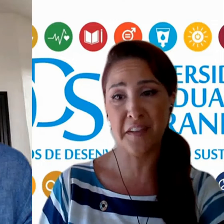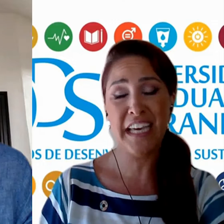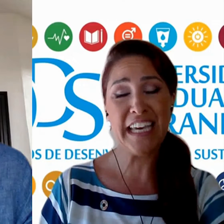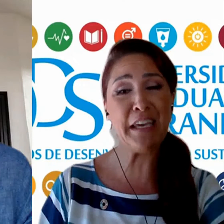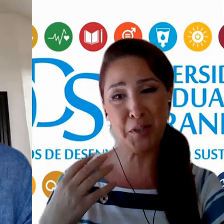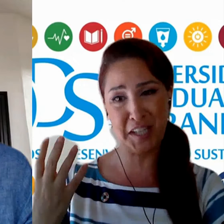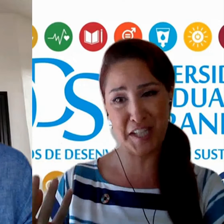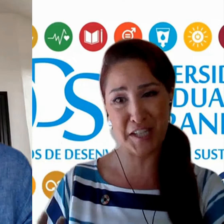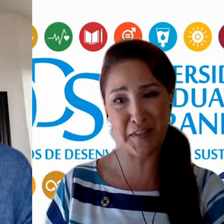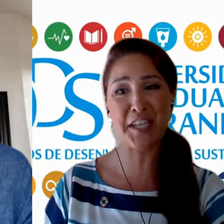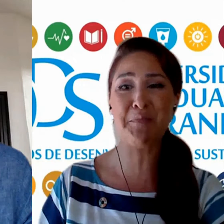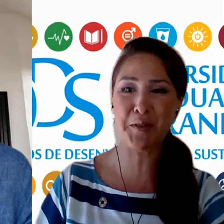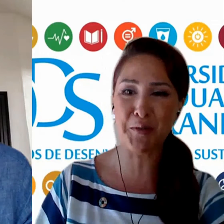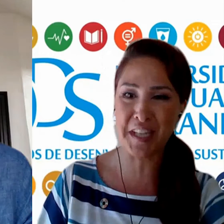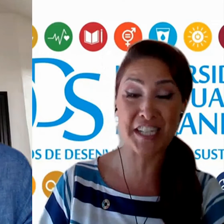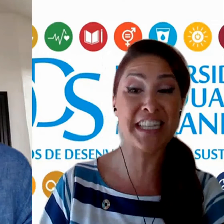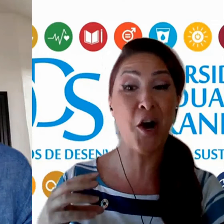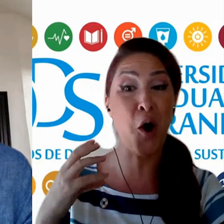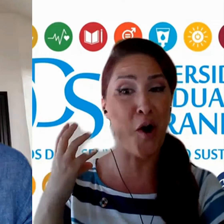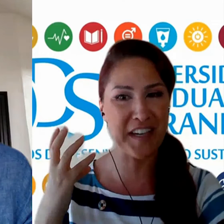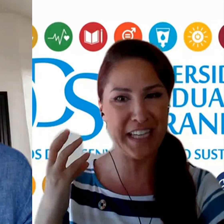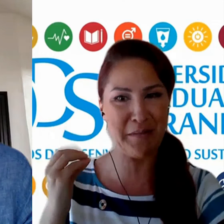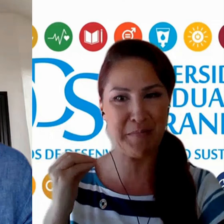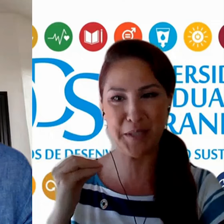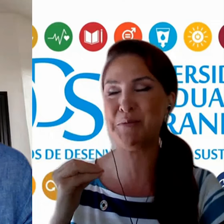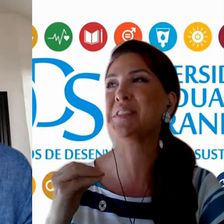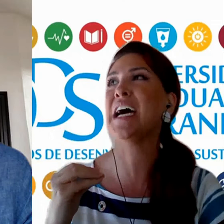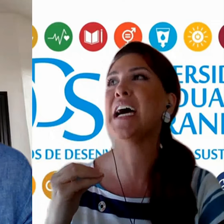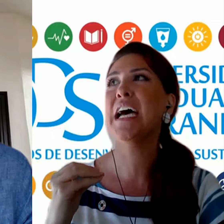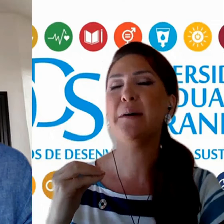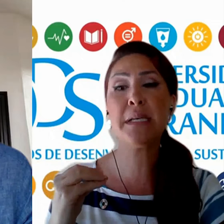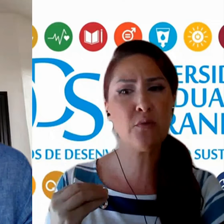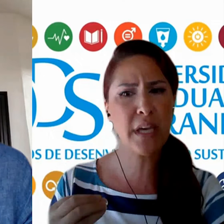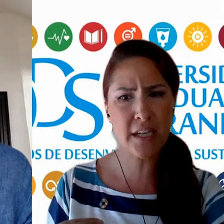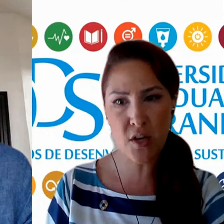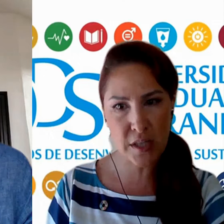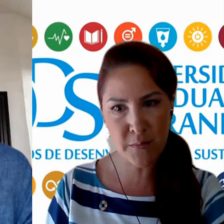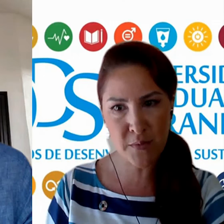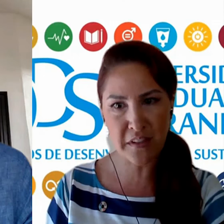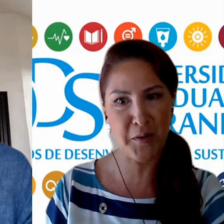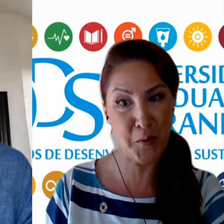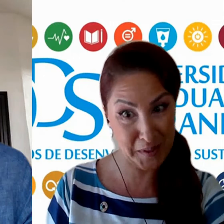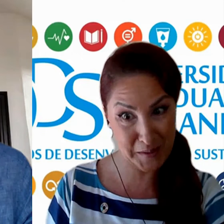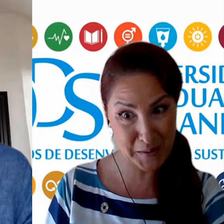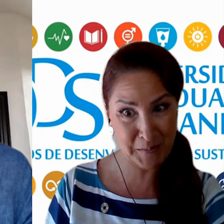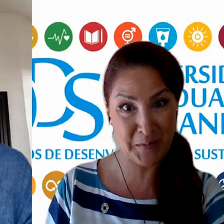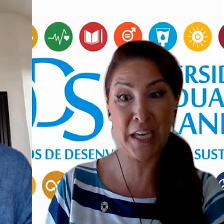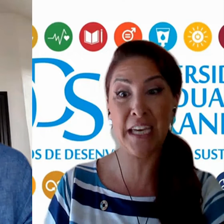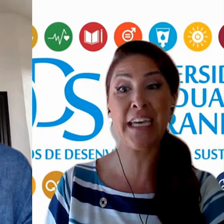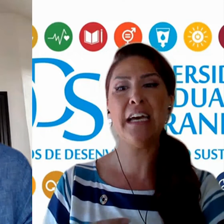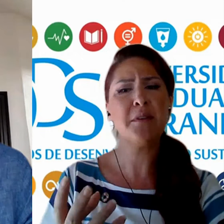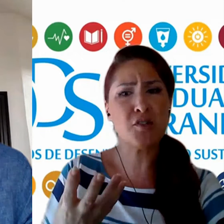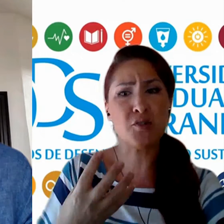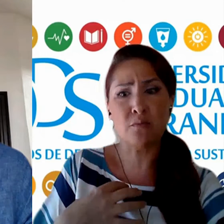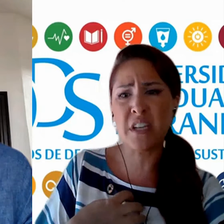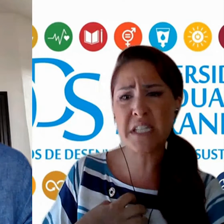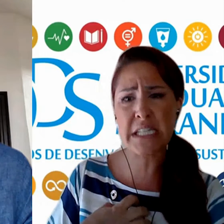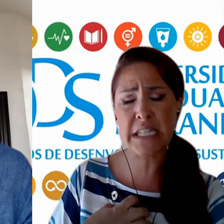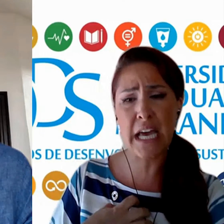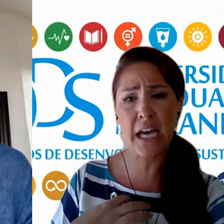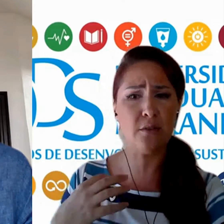Unicef. E muitas das vezes a gente ouve aquela pergunta, mas o que é que nós temos a ver com isso? Não é? Nós